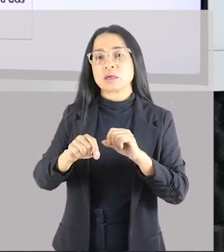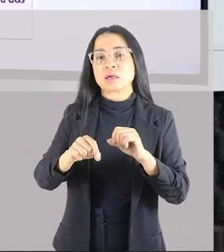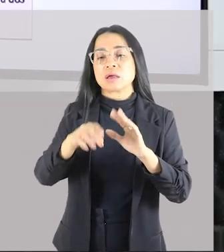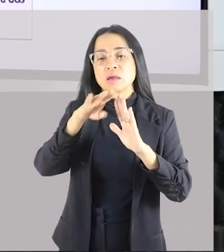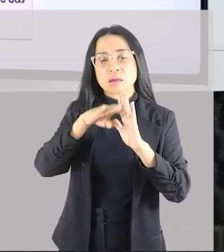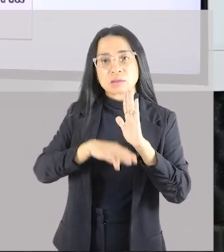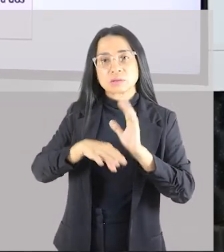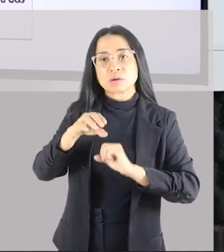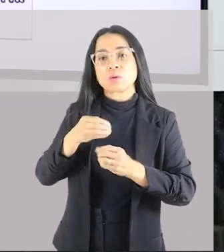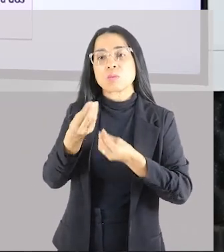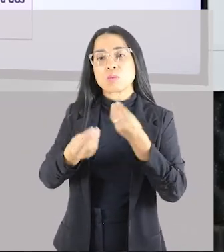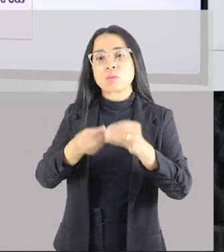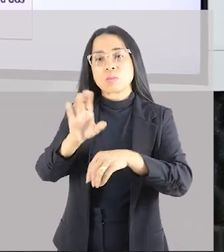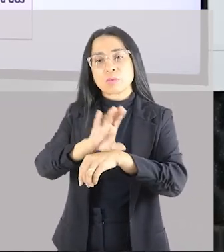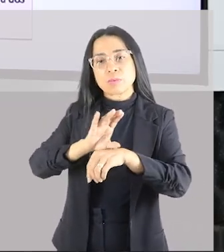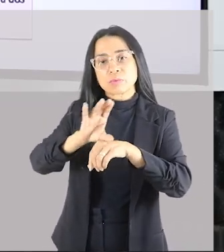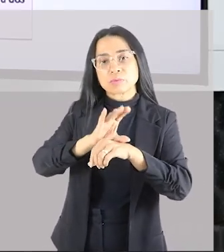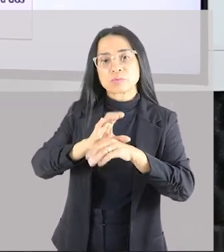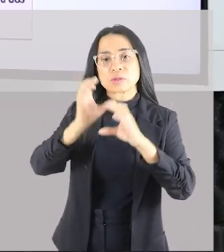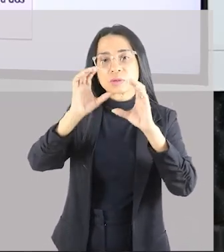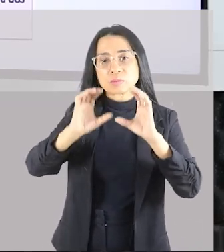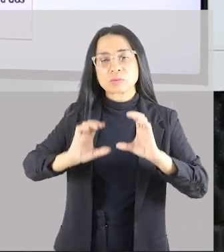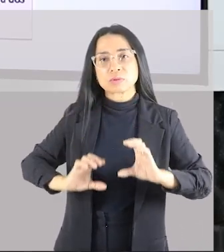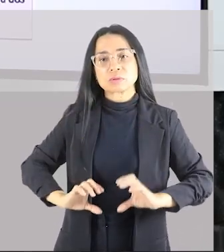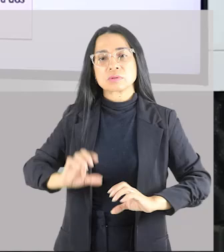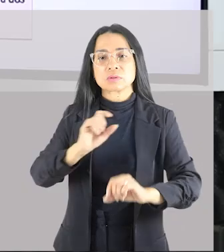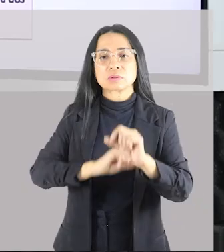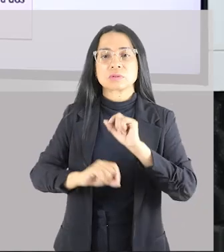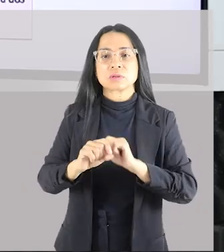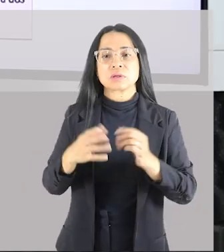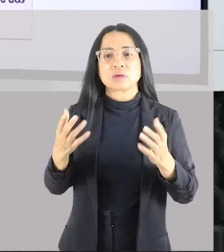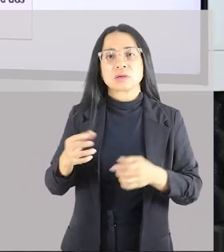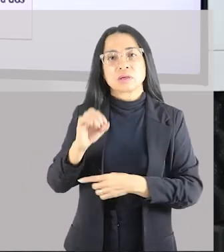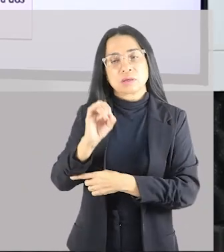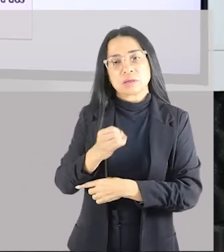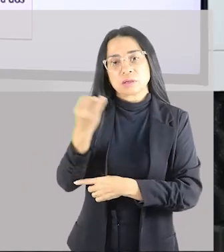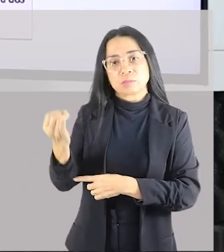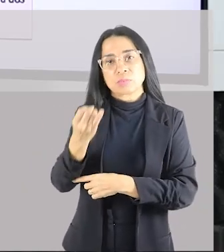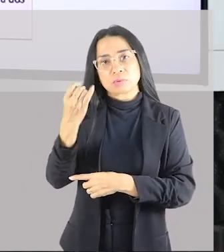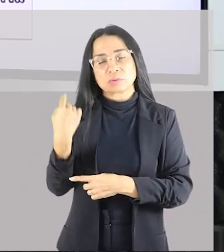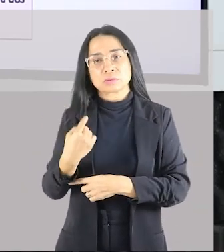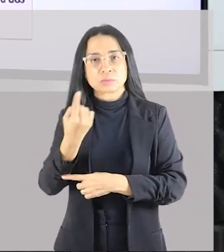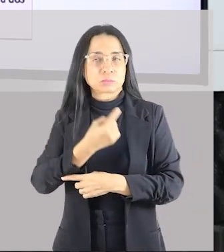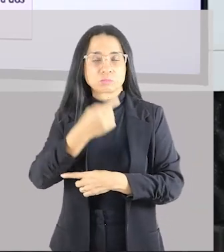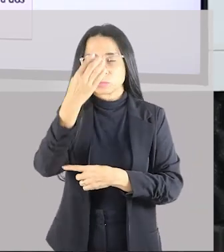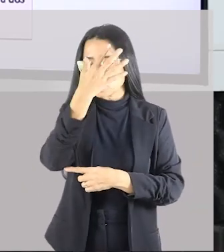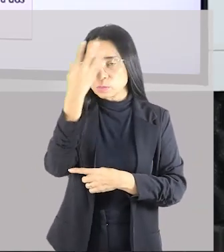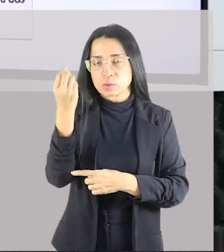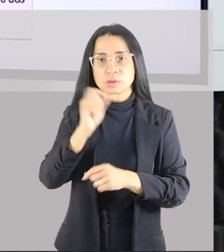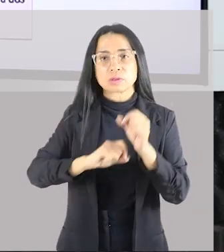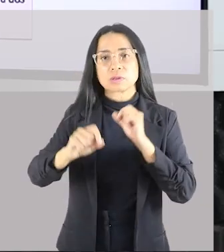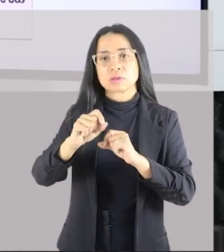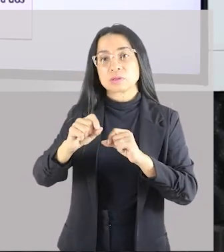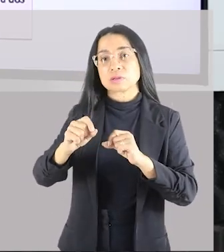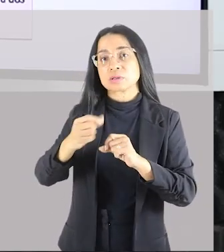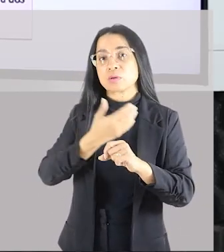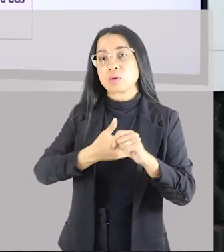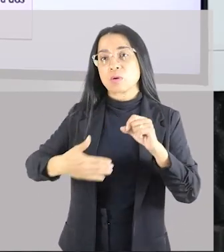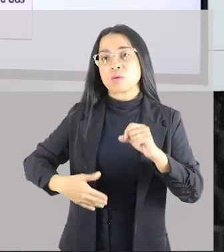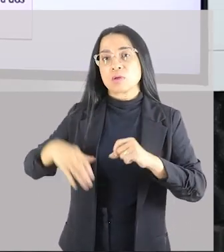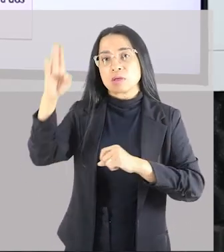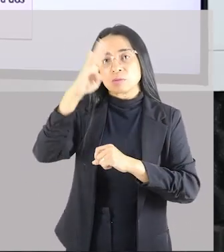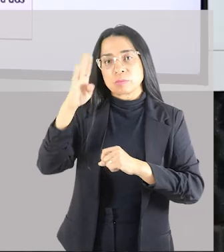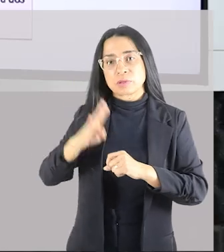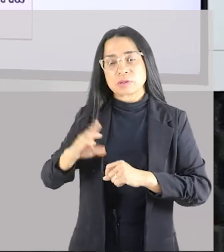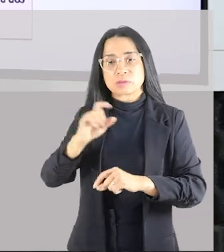como Constituição Cidadã, é importante que a gente não se esqueça que o Estado brasileiro, e esse Estado que eu